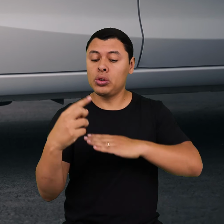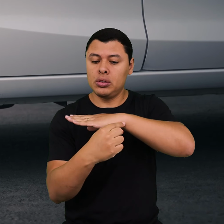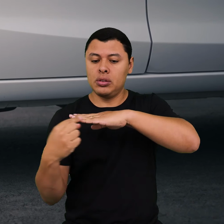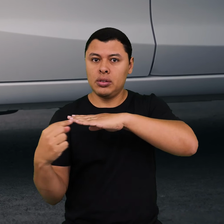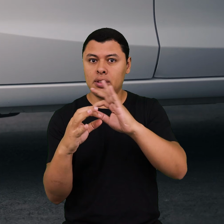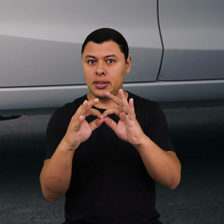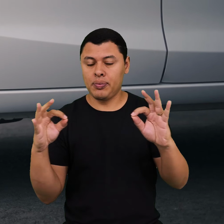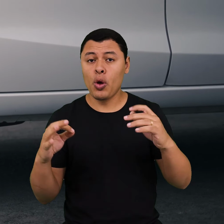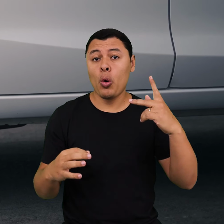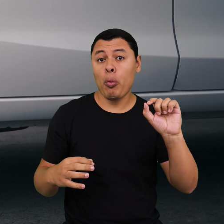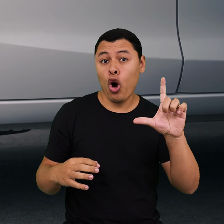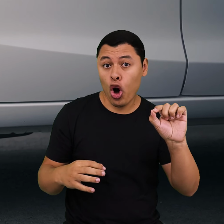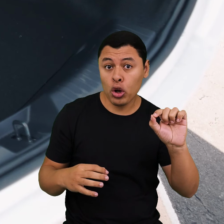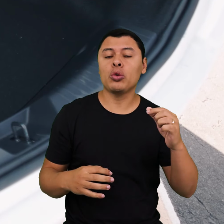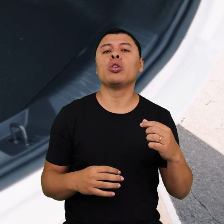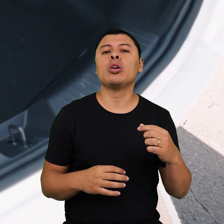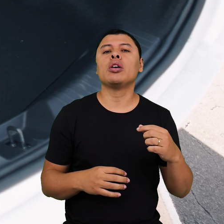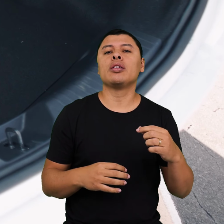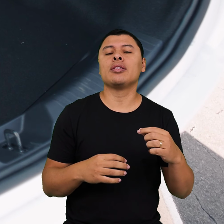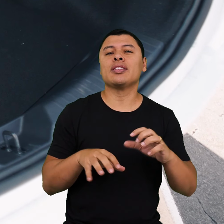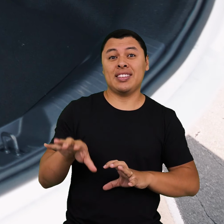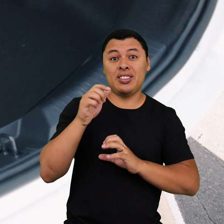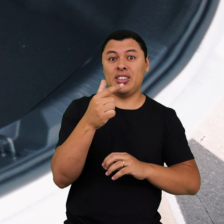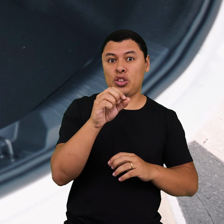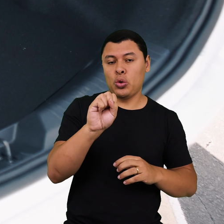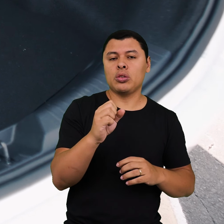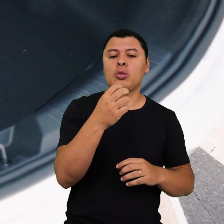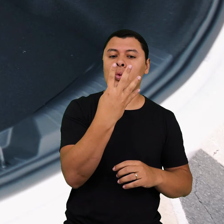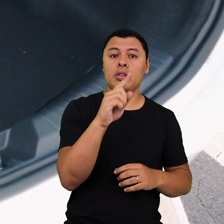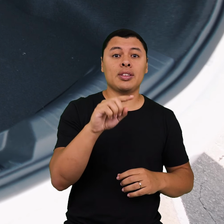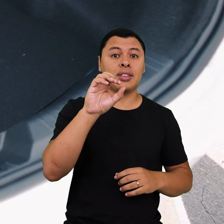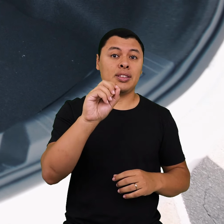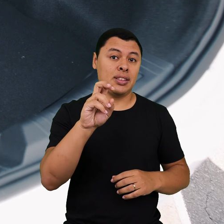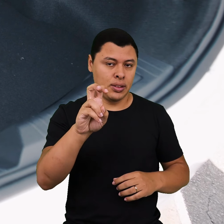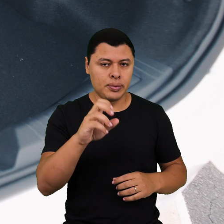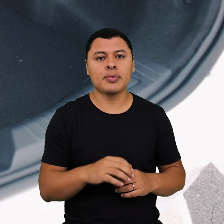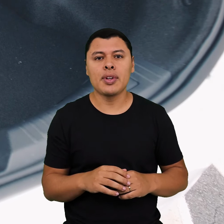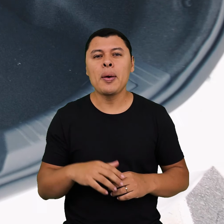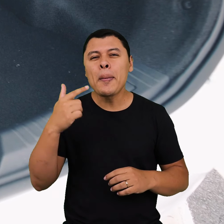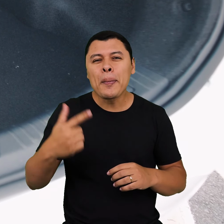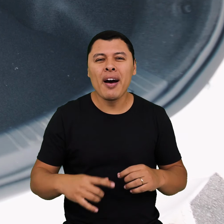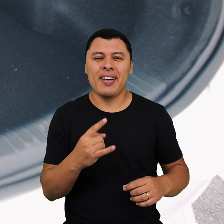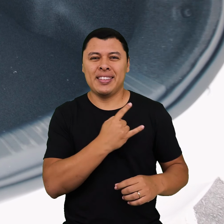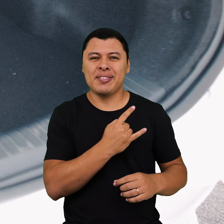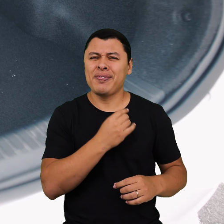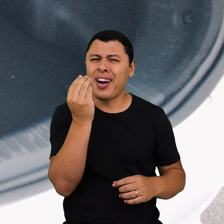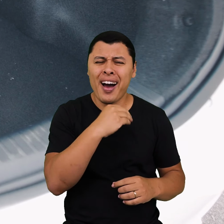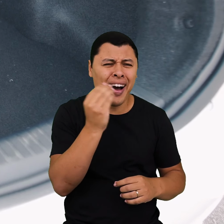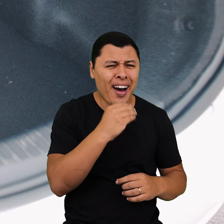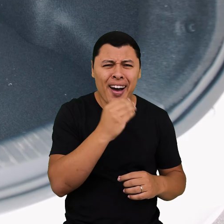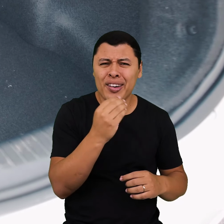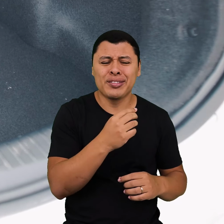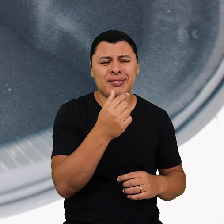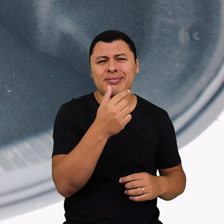e o 208 ficam empatados em 4,05 m. Porta-malas do City Hatch é o pior disparado, né? 268 litros. Os demais estão na